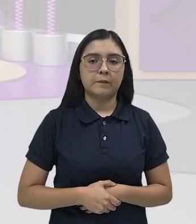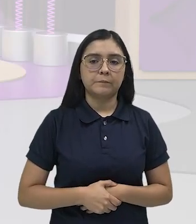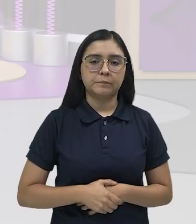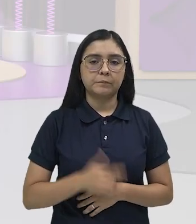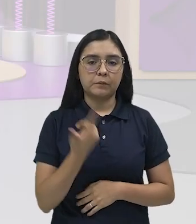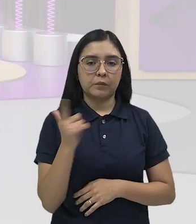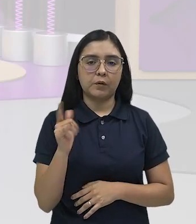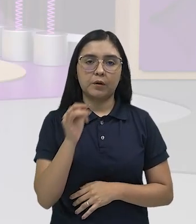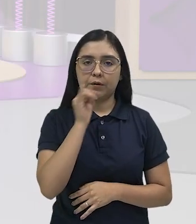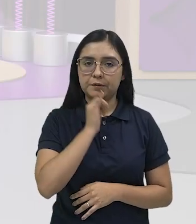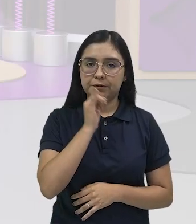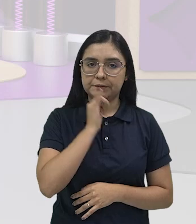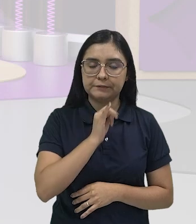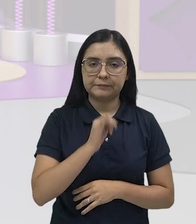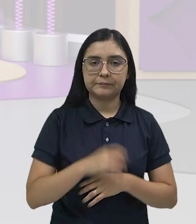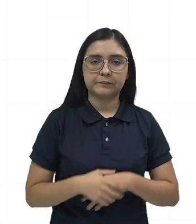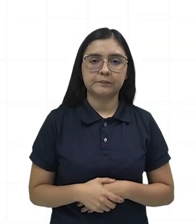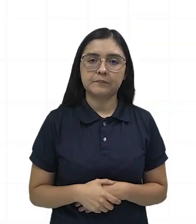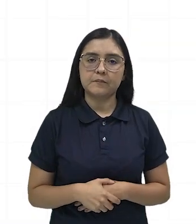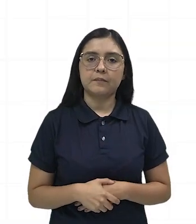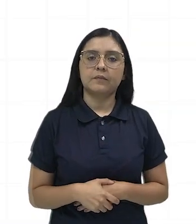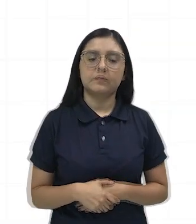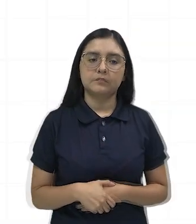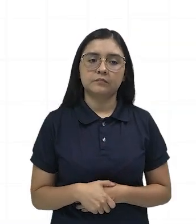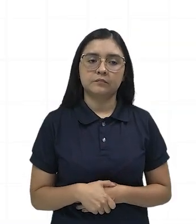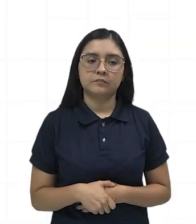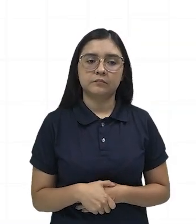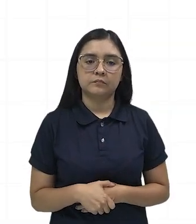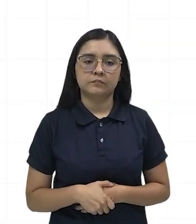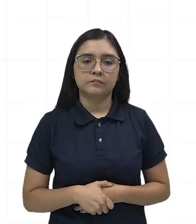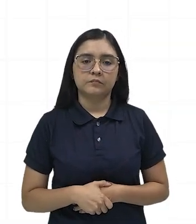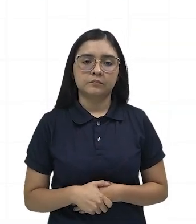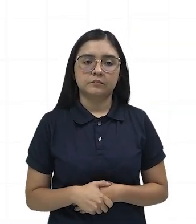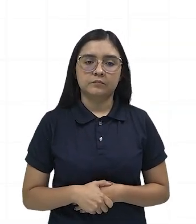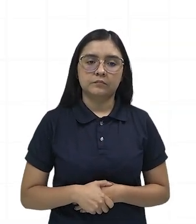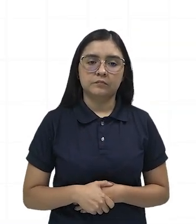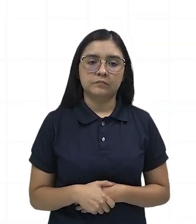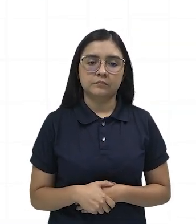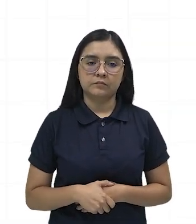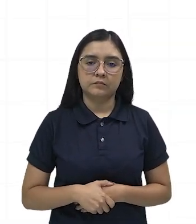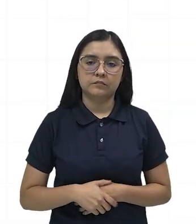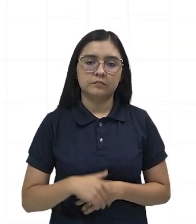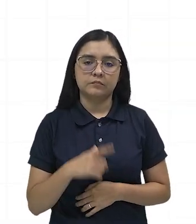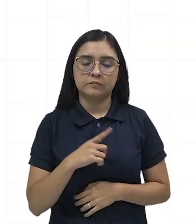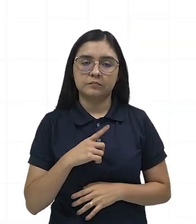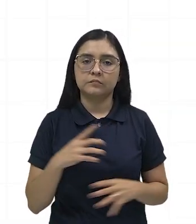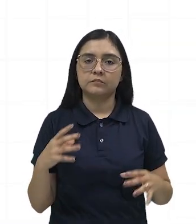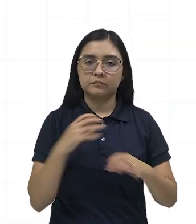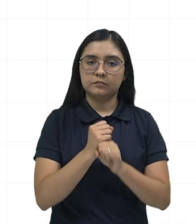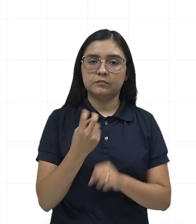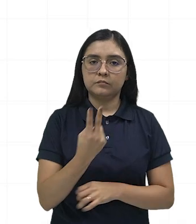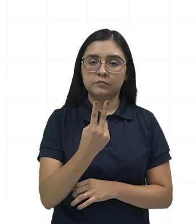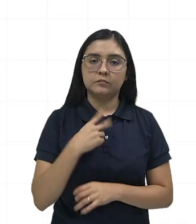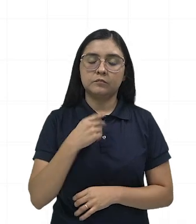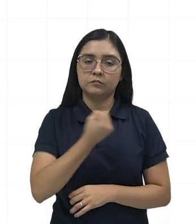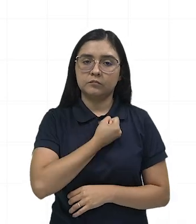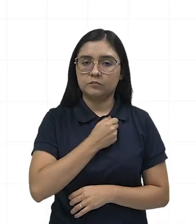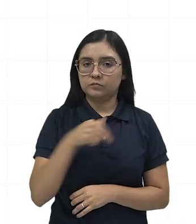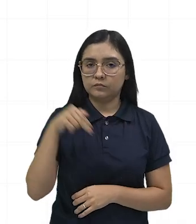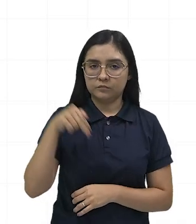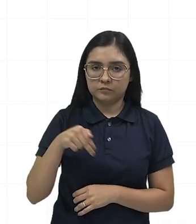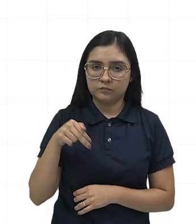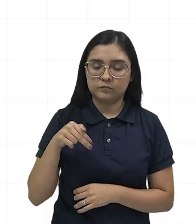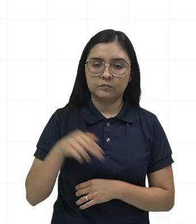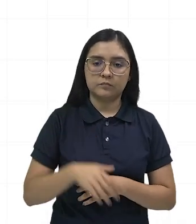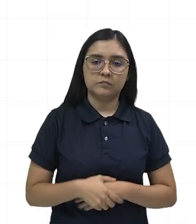mais um exemplo. Olha só. A soma de 2 números naturais é 30 e